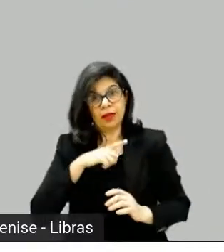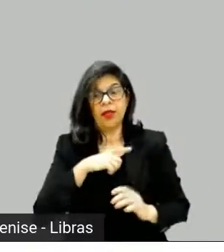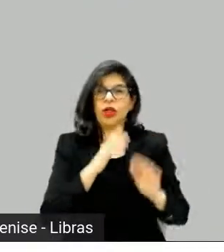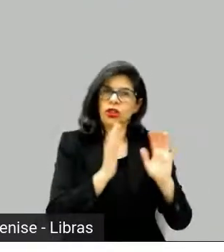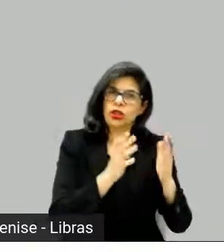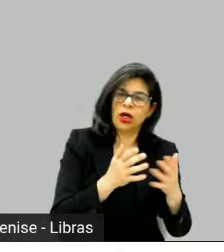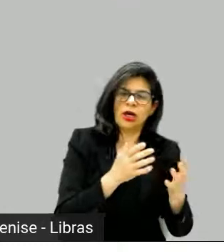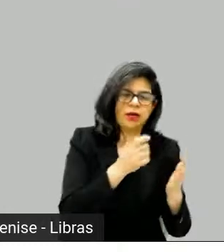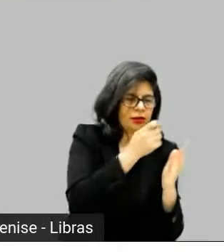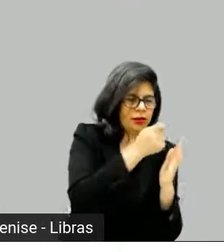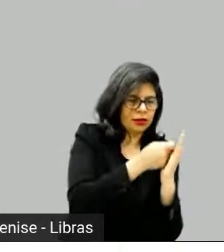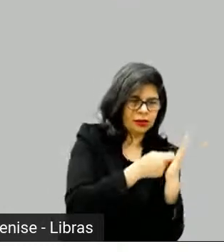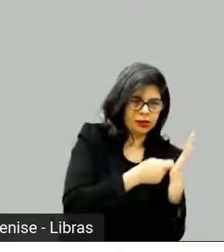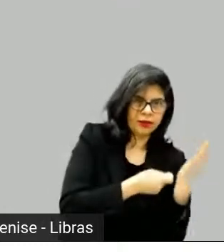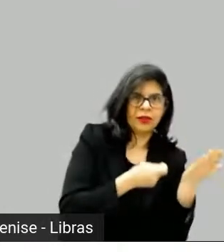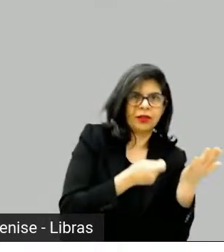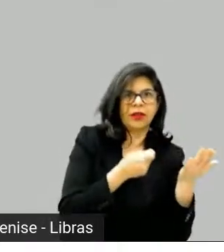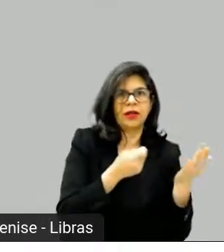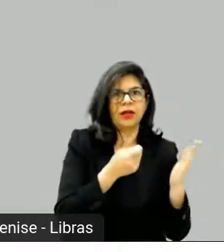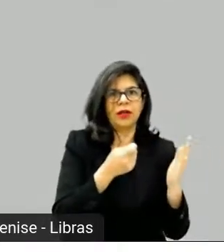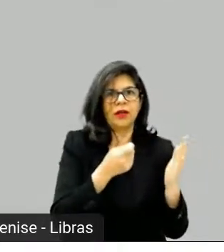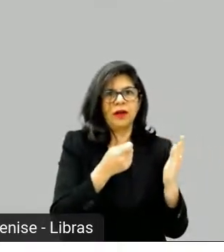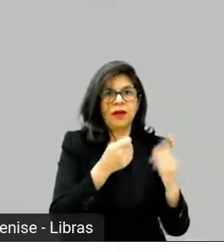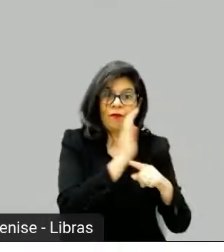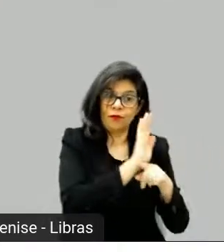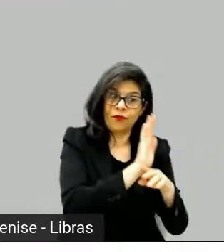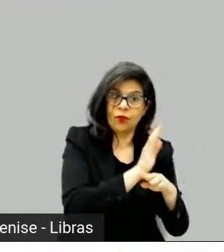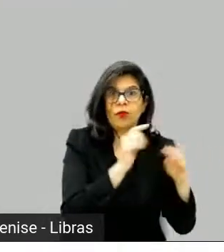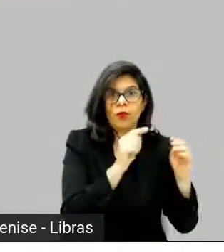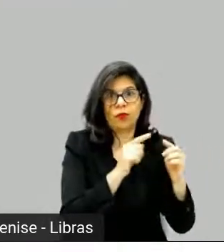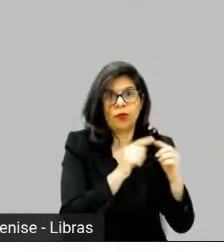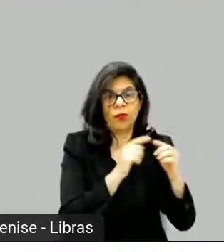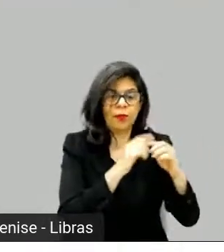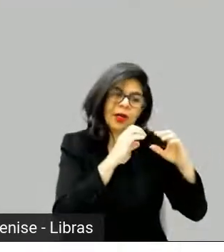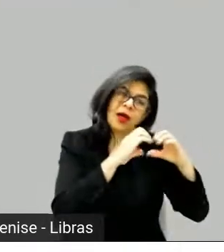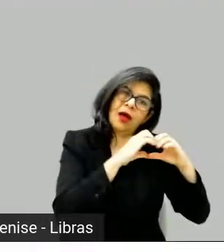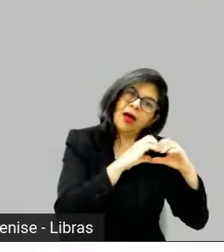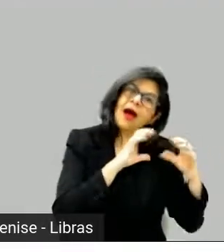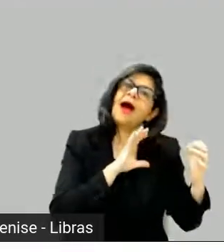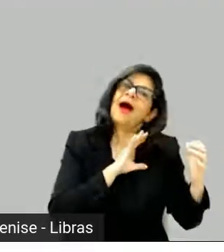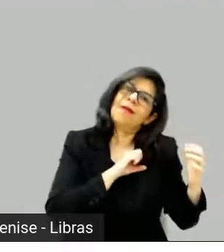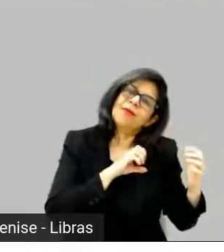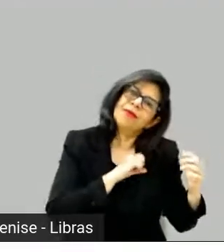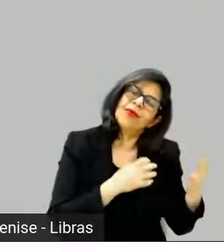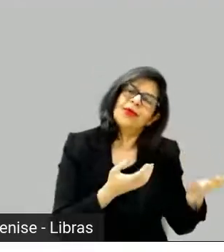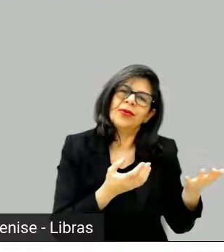eu fiquei um tempão com duas ideias que eu não conseguia me decidir de qual das duas fazer, até que eu disse, eu decidi qualquer uma, começa.